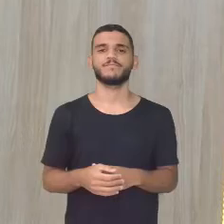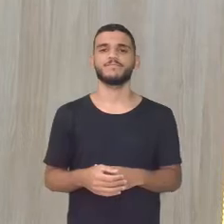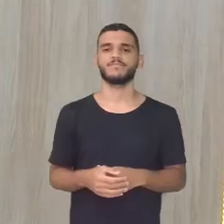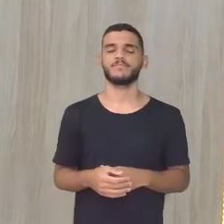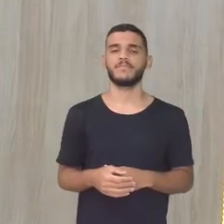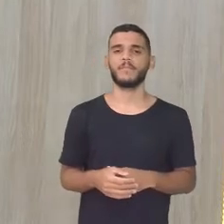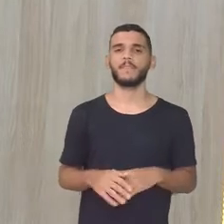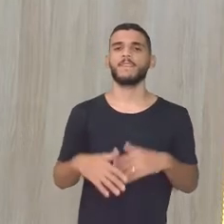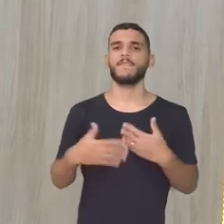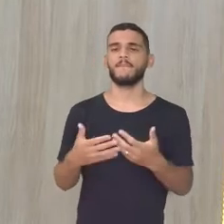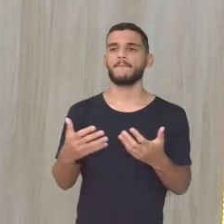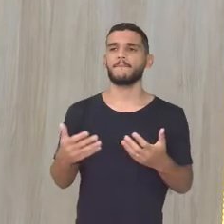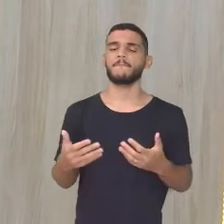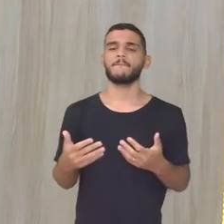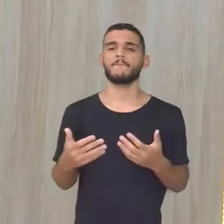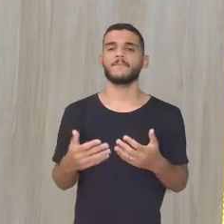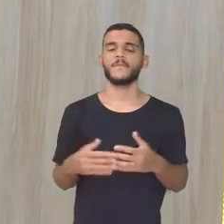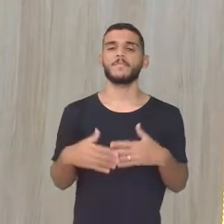aí, grupos